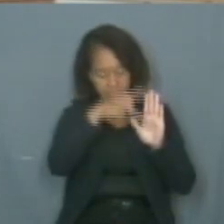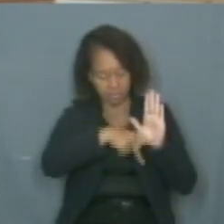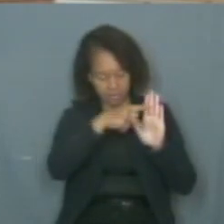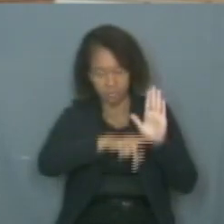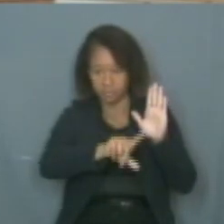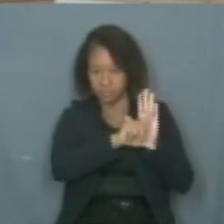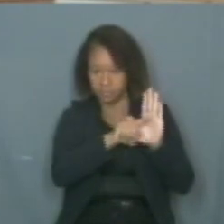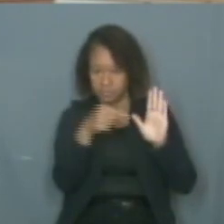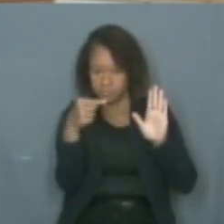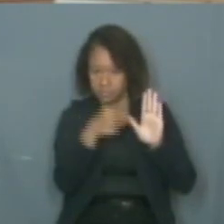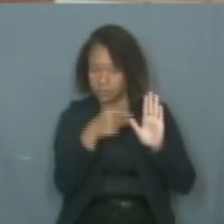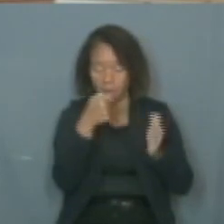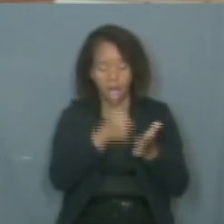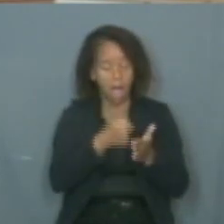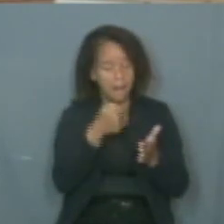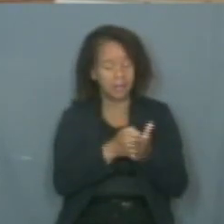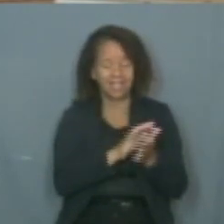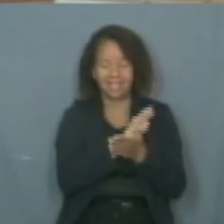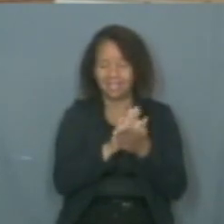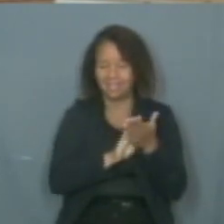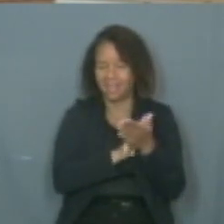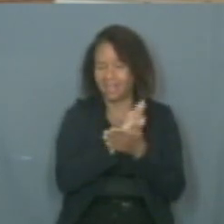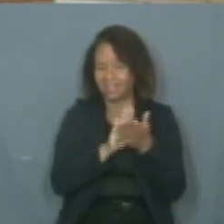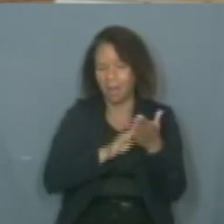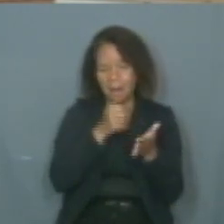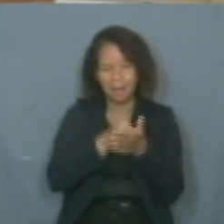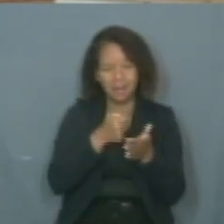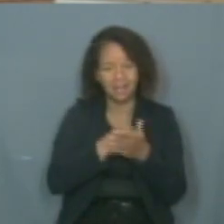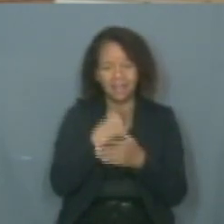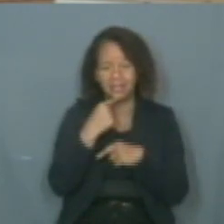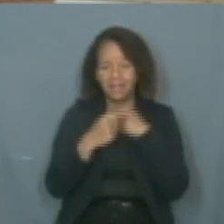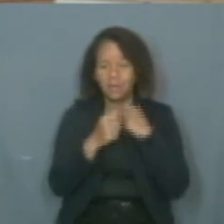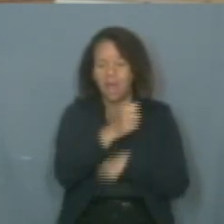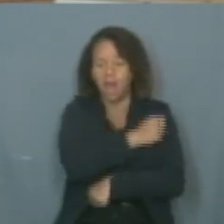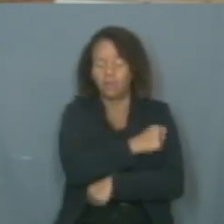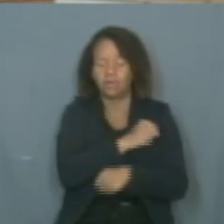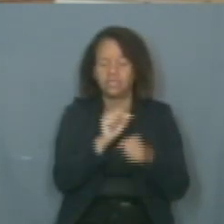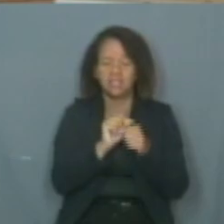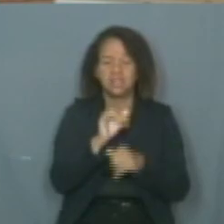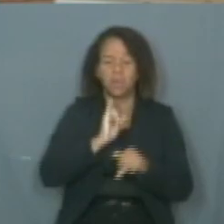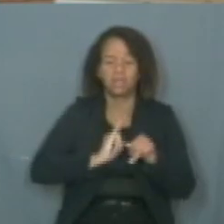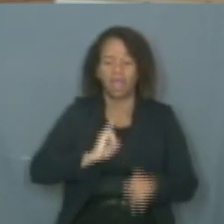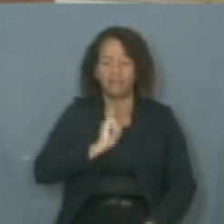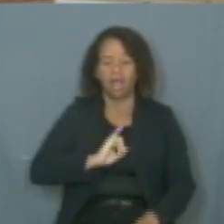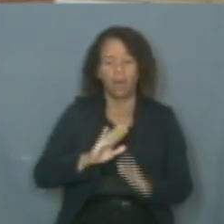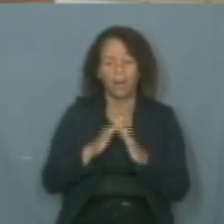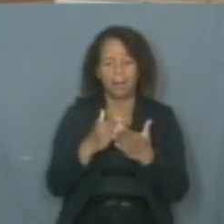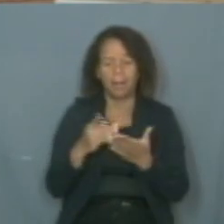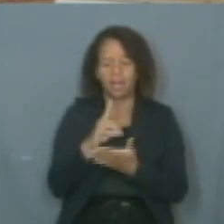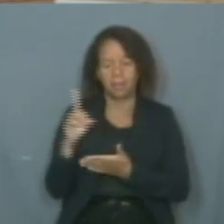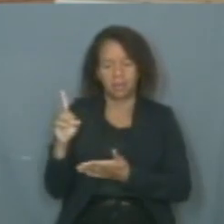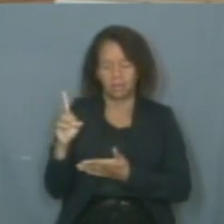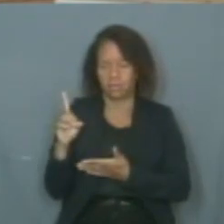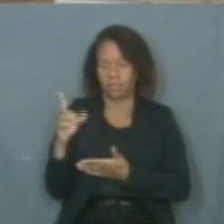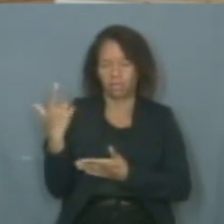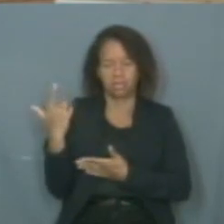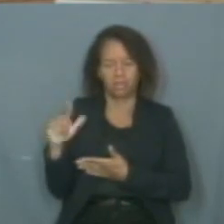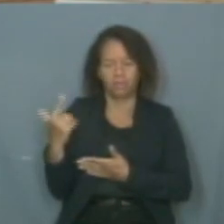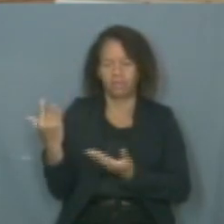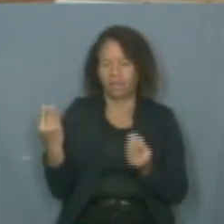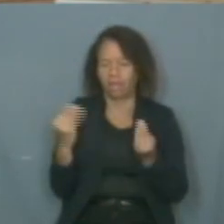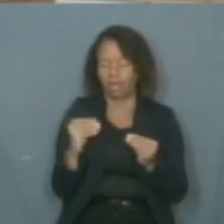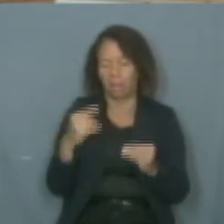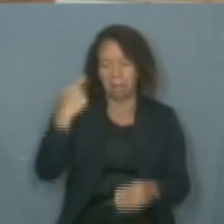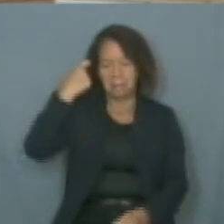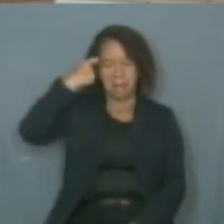de novo, não obriga ninguém a nada, não vai obrigar nenhum aluno a fazer o intervalo bíblico. Não vai colocar a